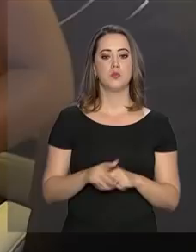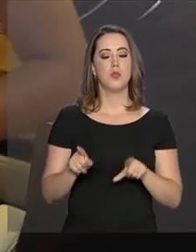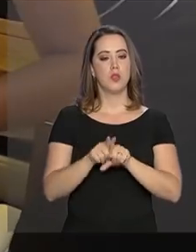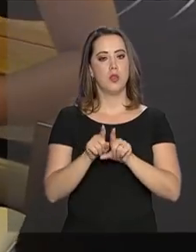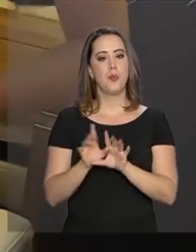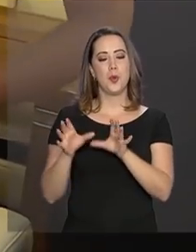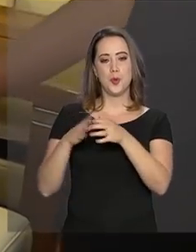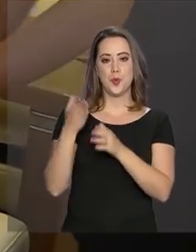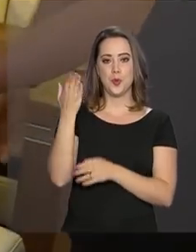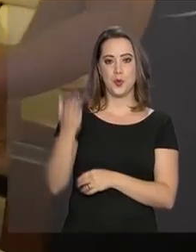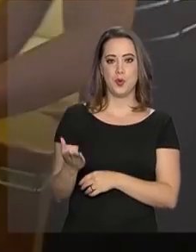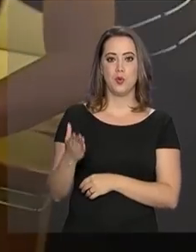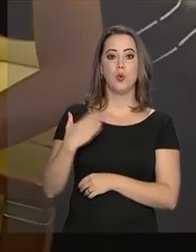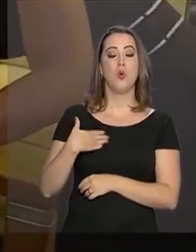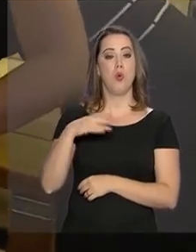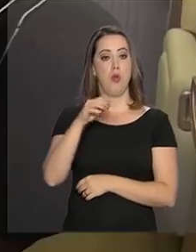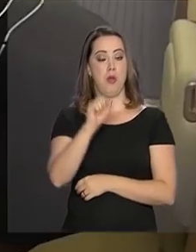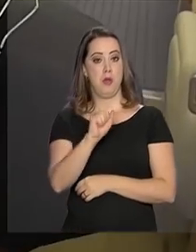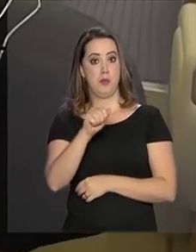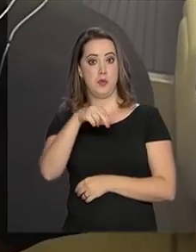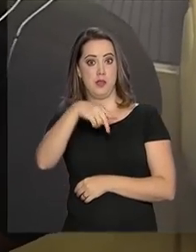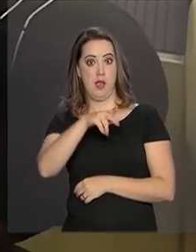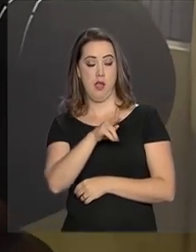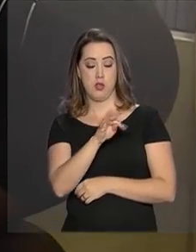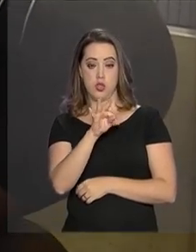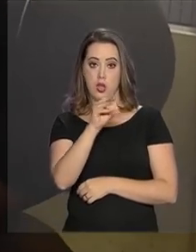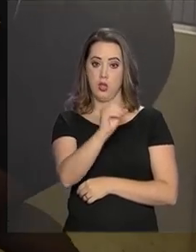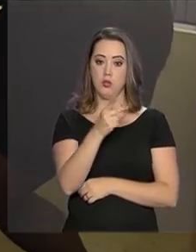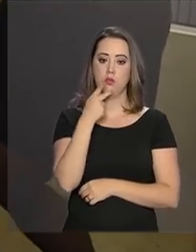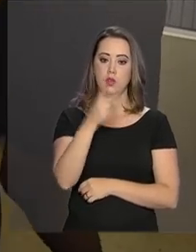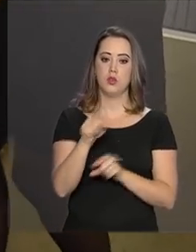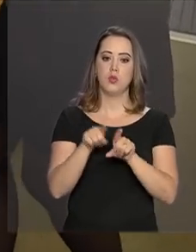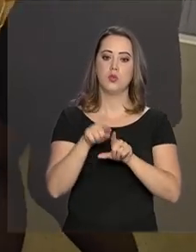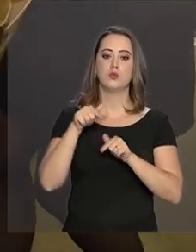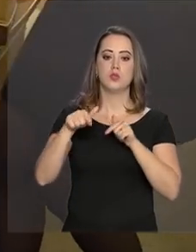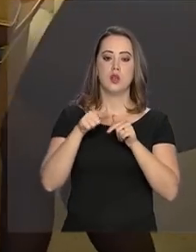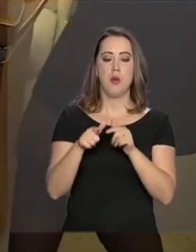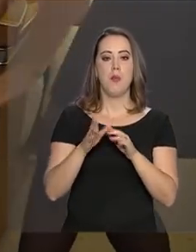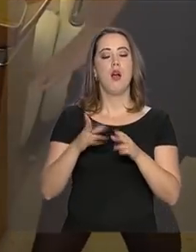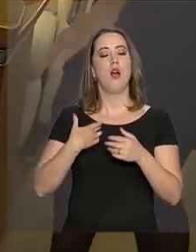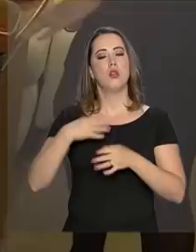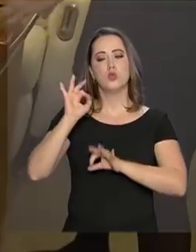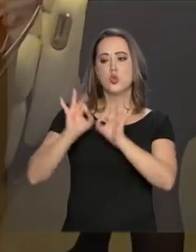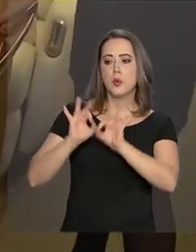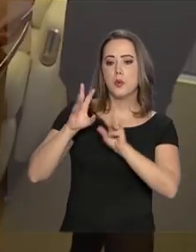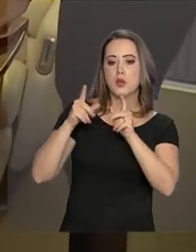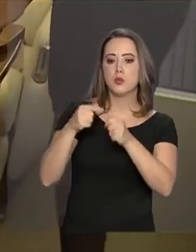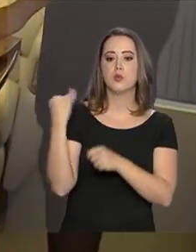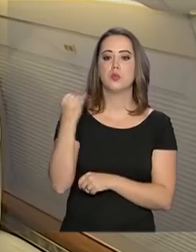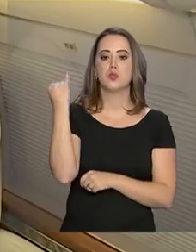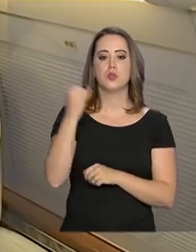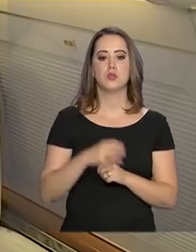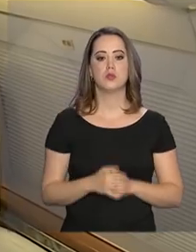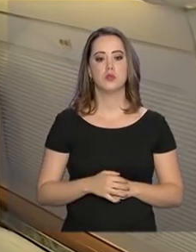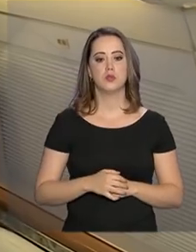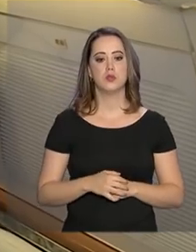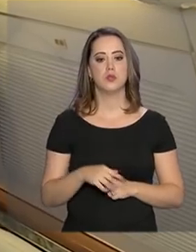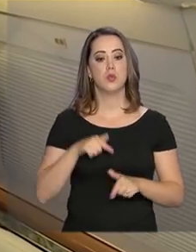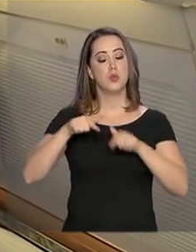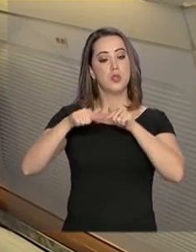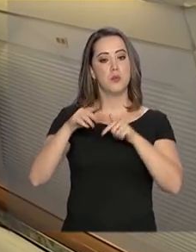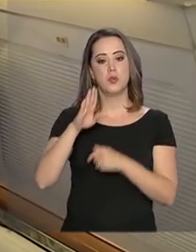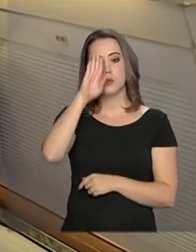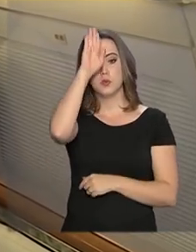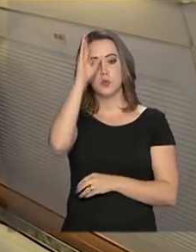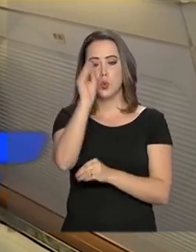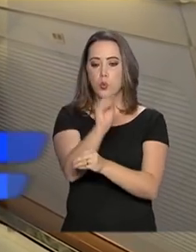da tripulação, a sargento Gláucia diz que o comissário de bordo tem papel fundamental no voo presidencial. A minha função